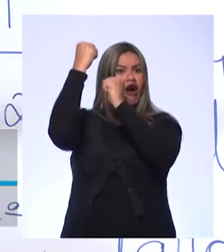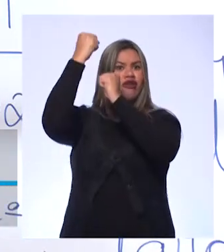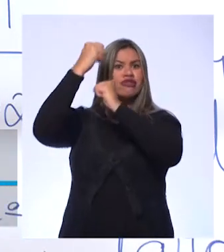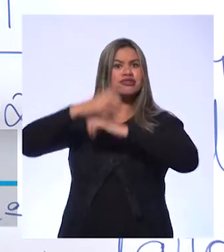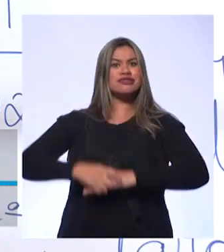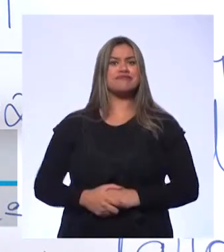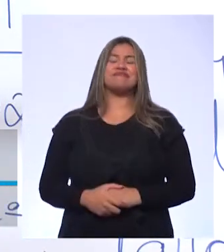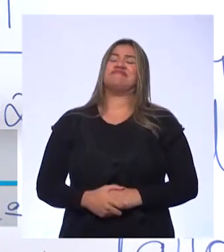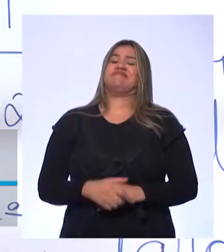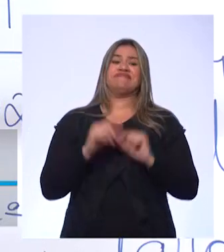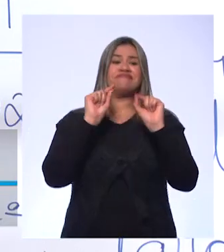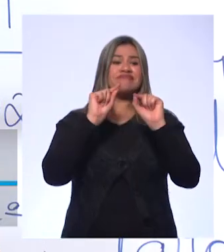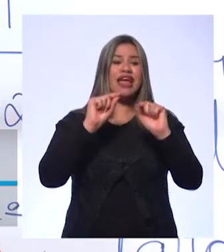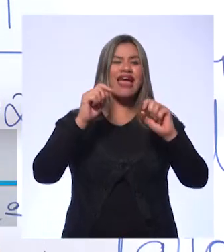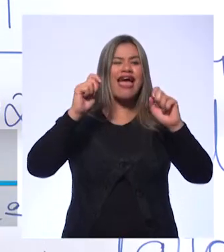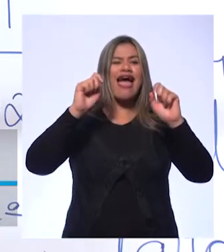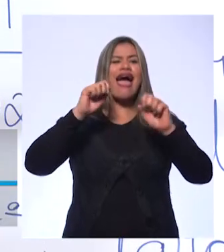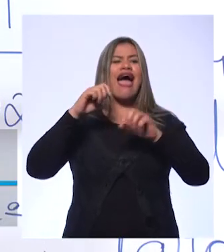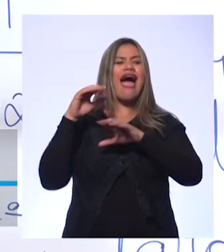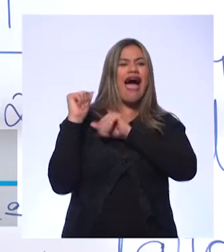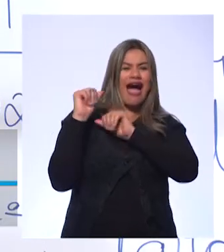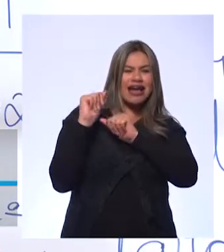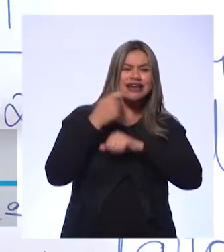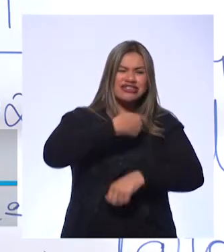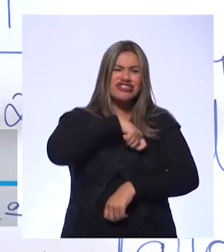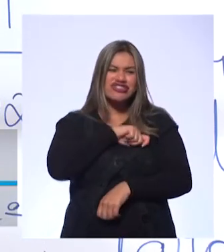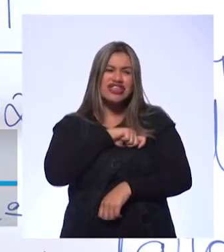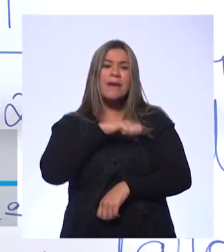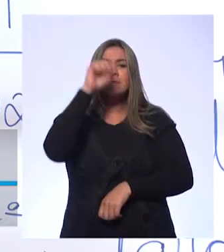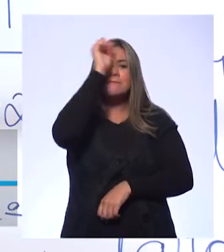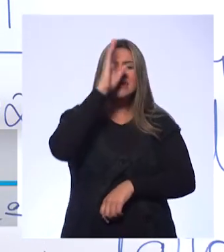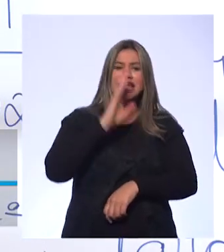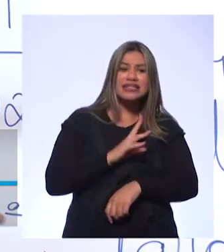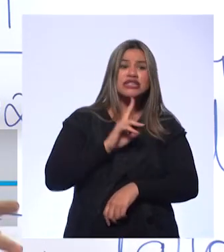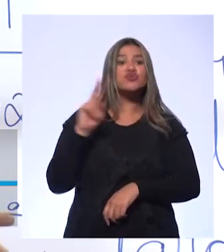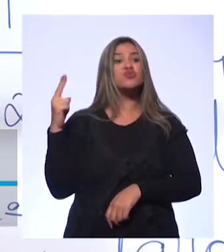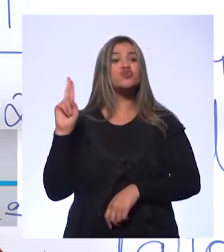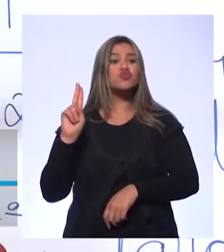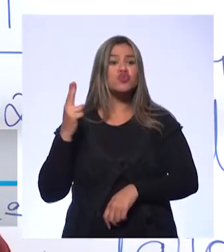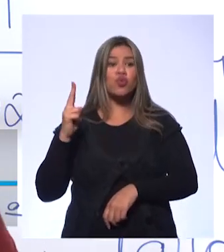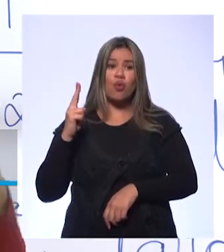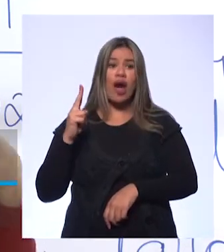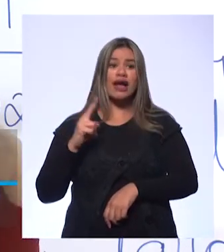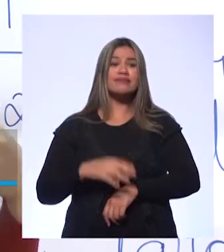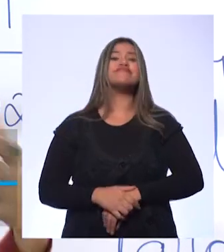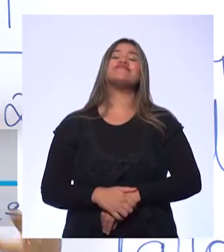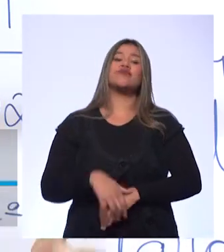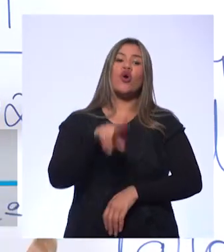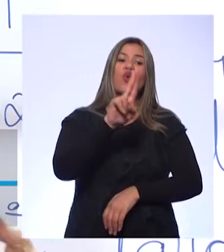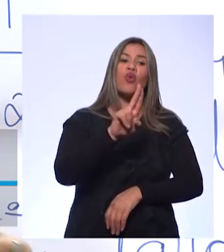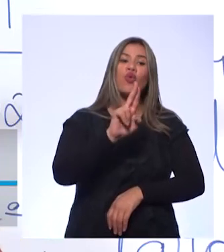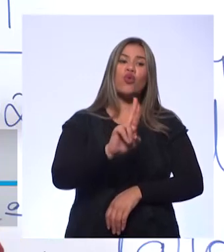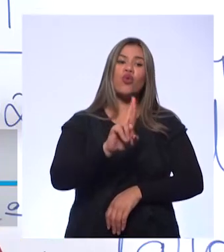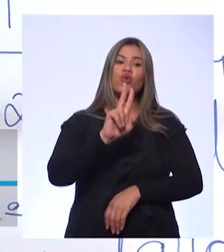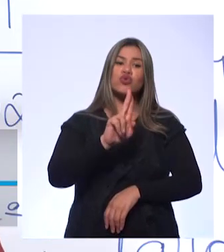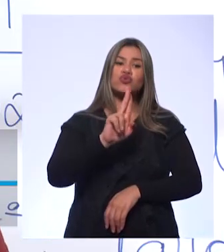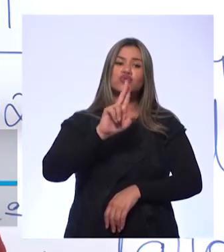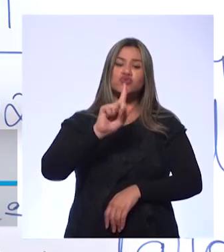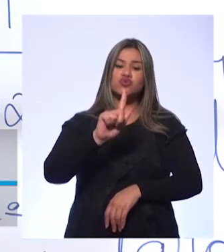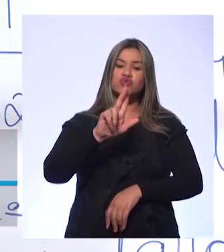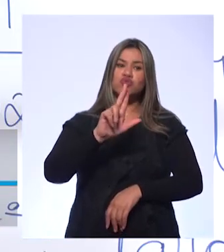momento né que era Argentina Brasil e Uruguai então a historiografia ela tinha esse olhar assim dizendo que ele era louco